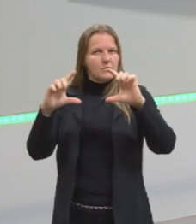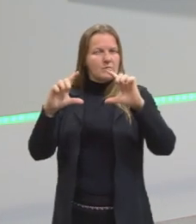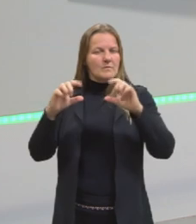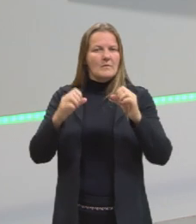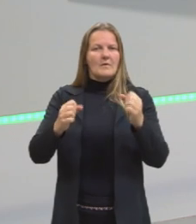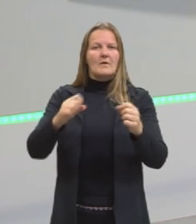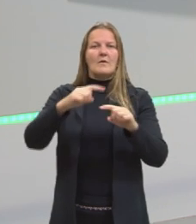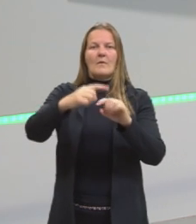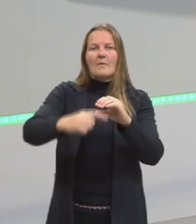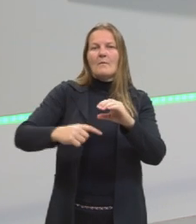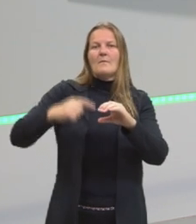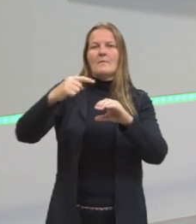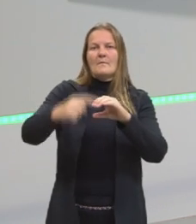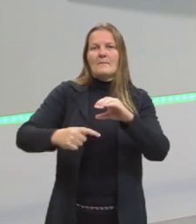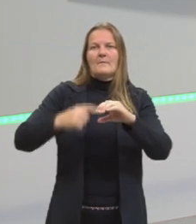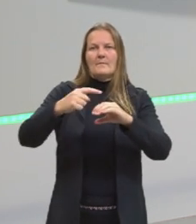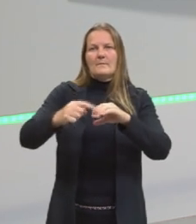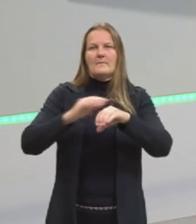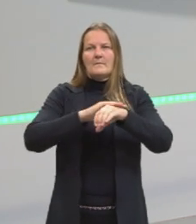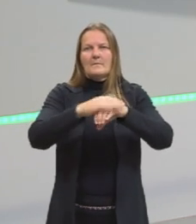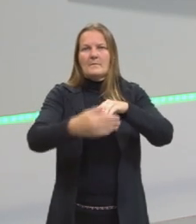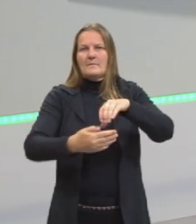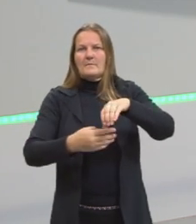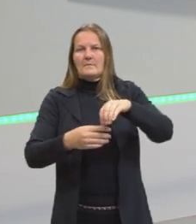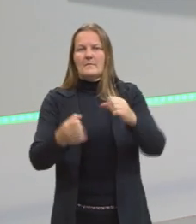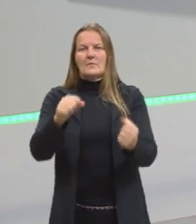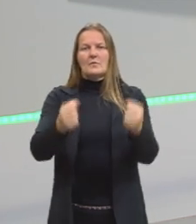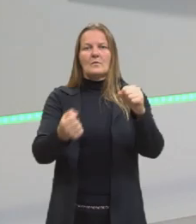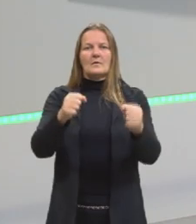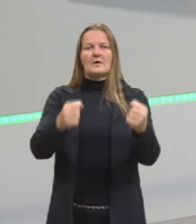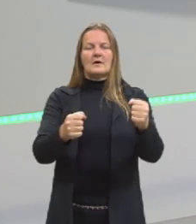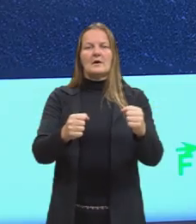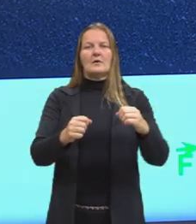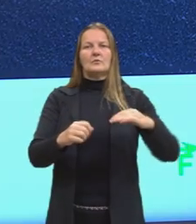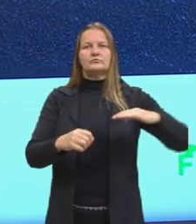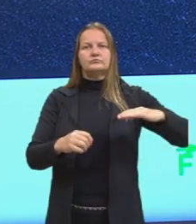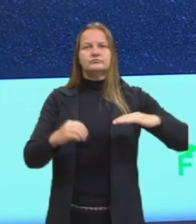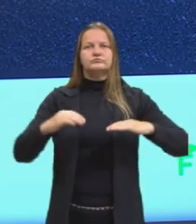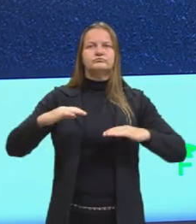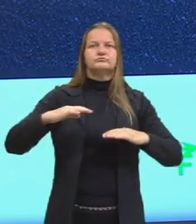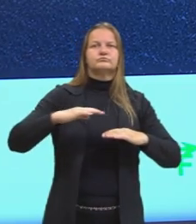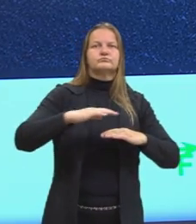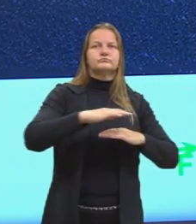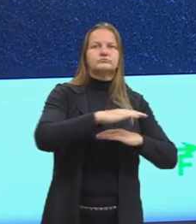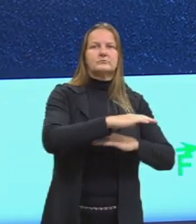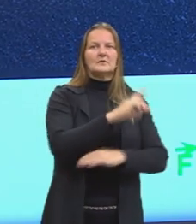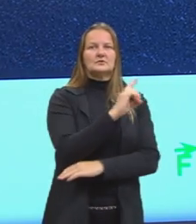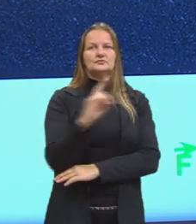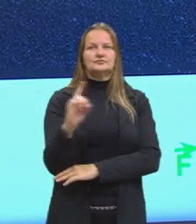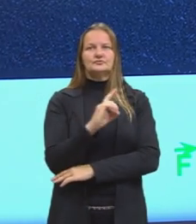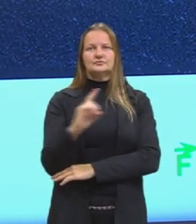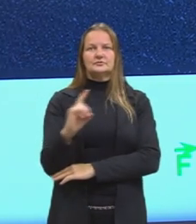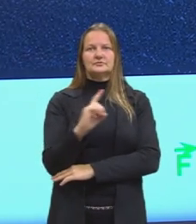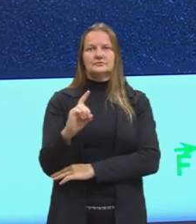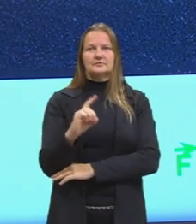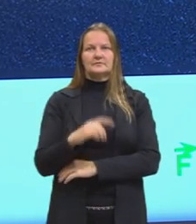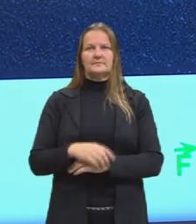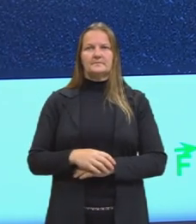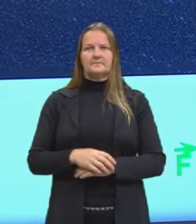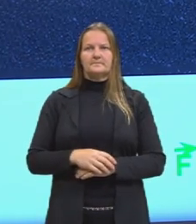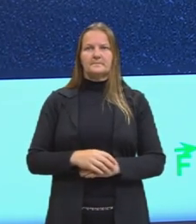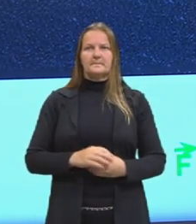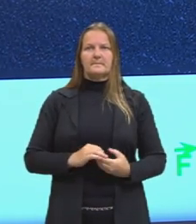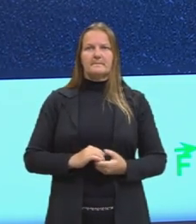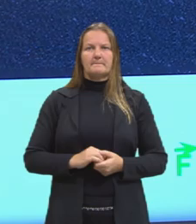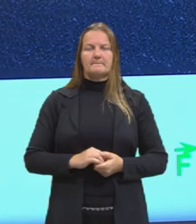roda do carro tá a gente Claro o carro como um todo ele está se movendo para direito mas a gente analisa a Roda com mais atenção